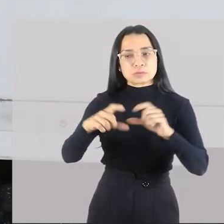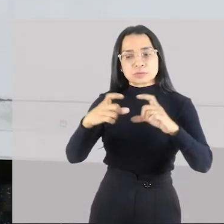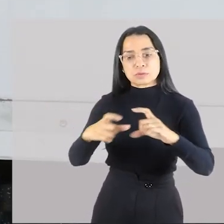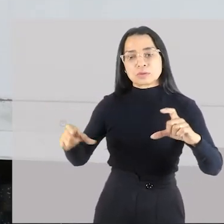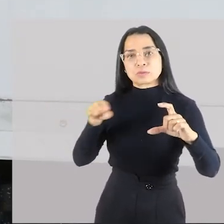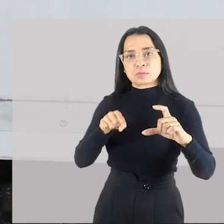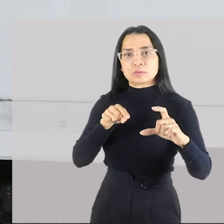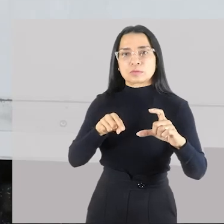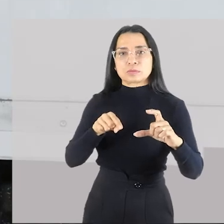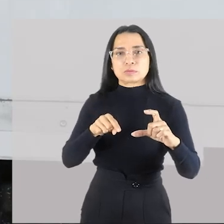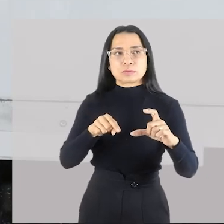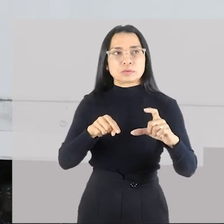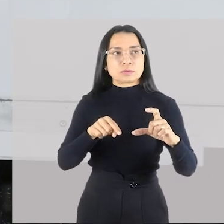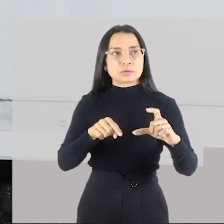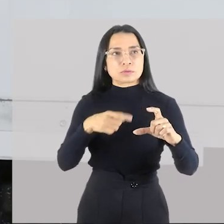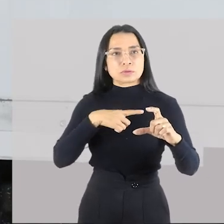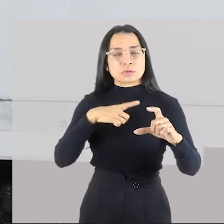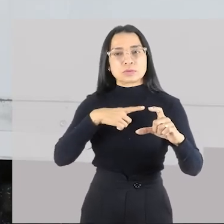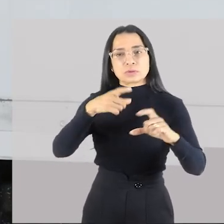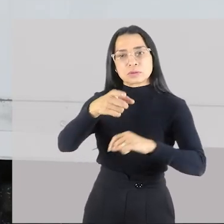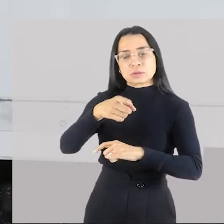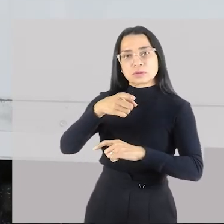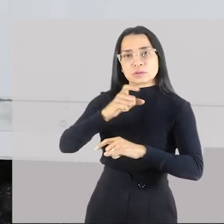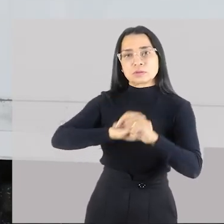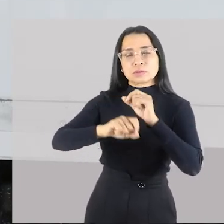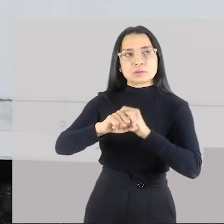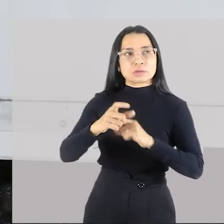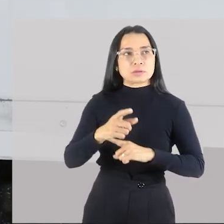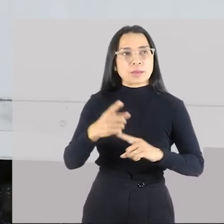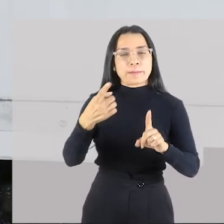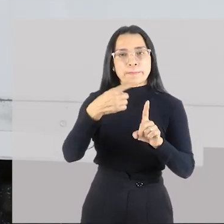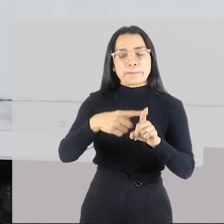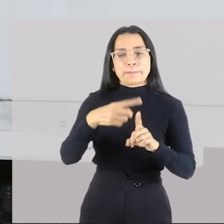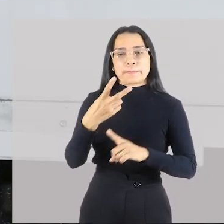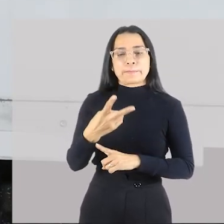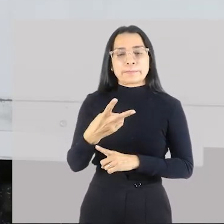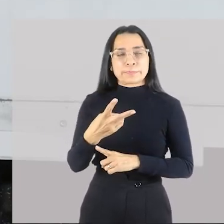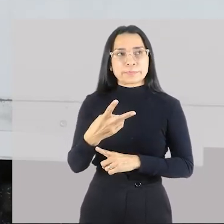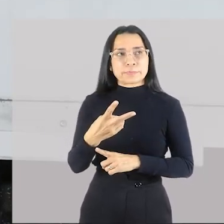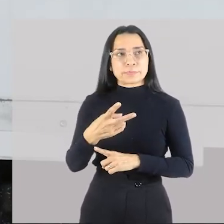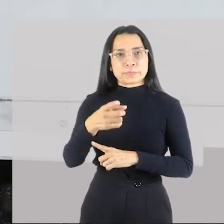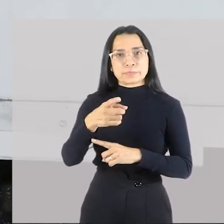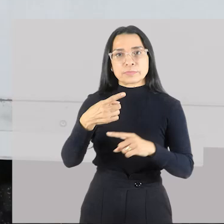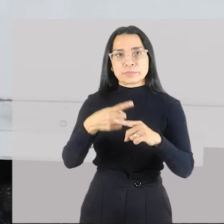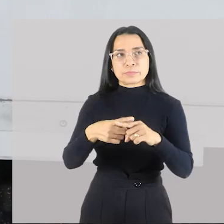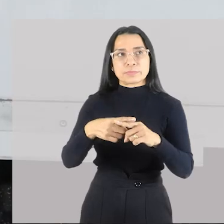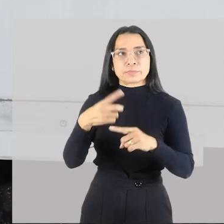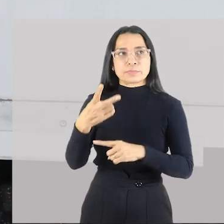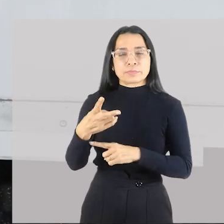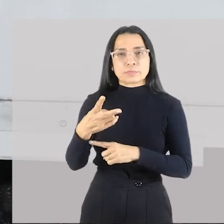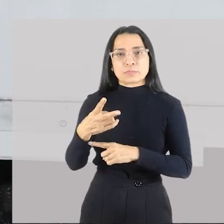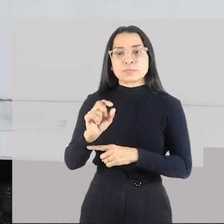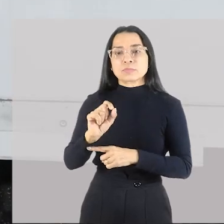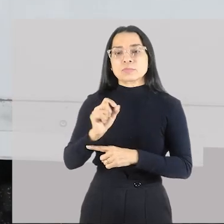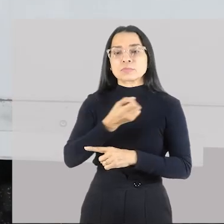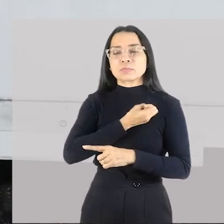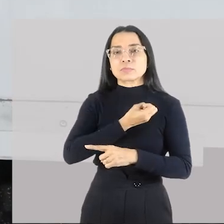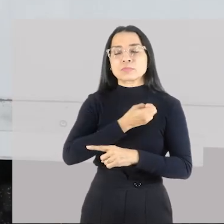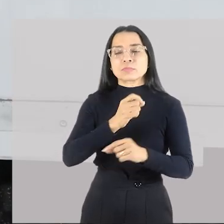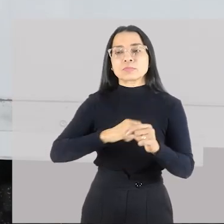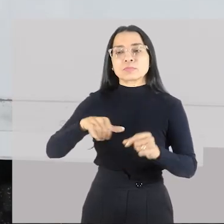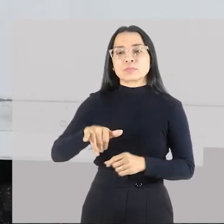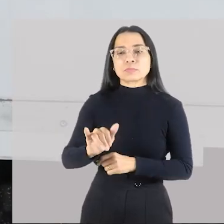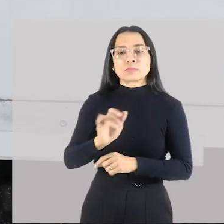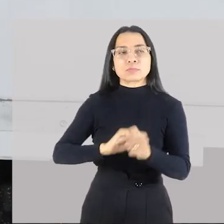aqui, ó, você vai ter x mais 2 vezes 2, que é o valor de y, igual